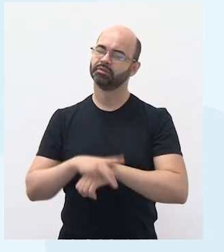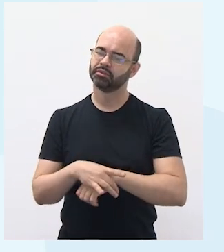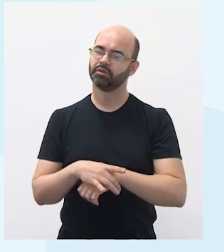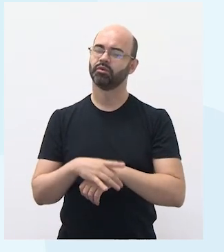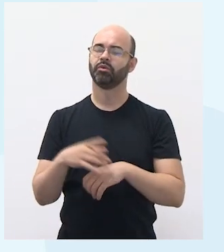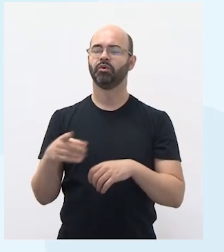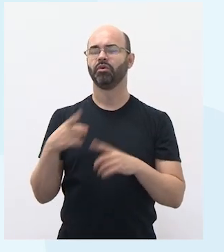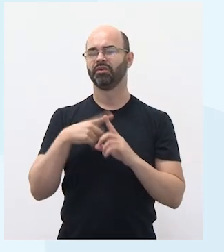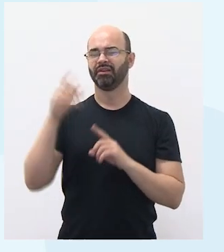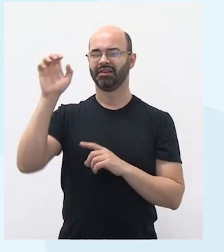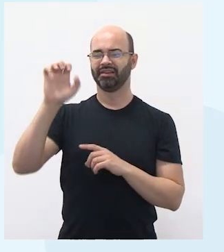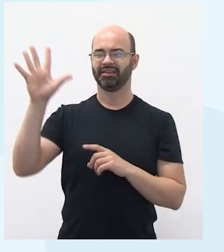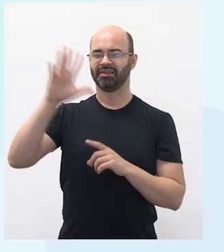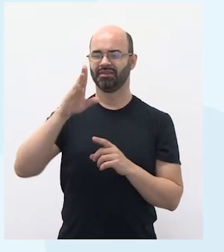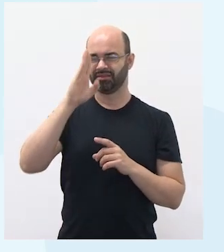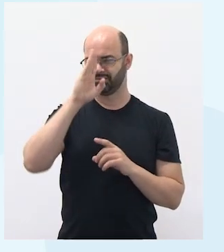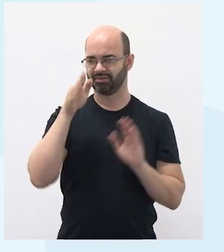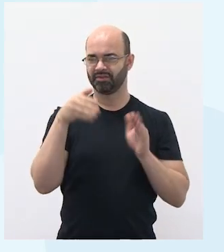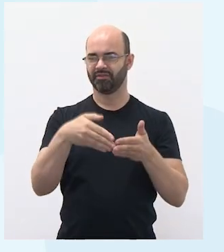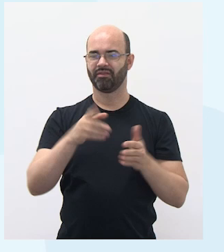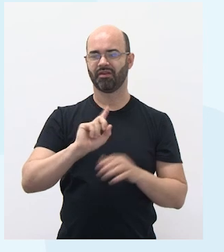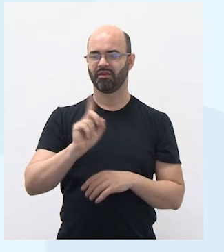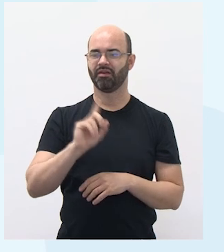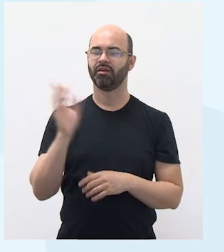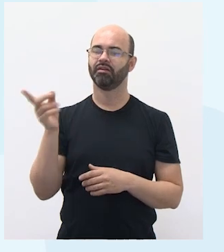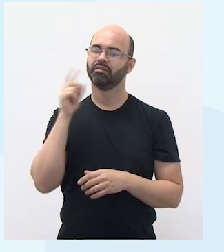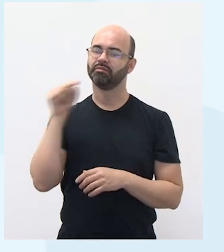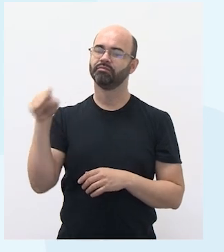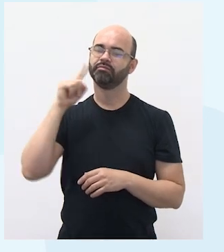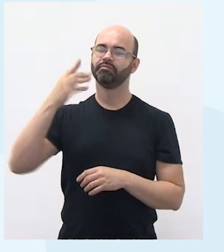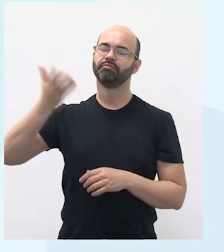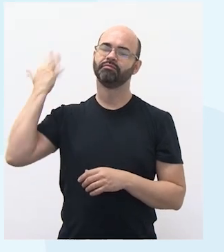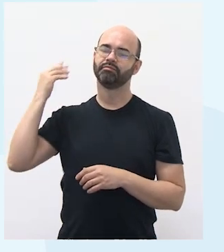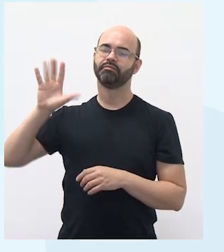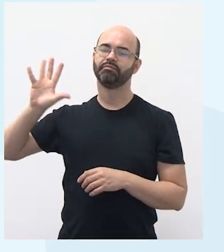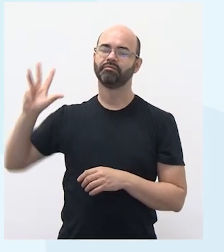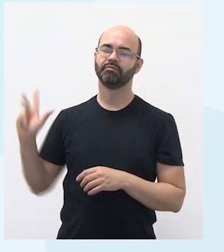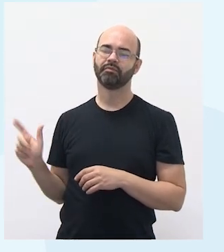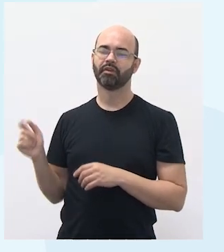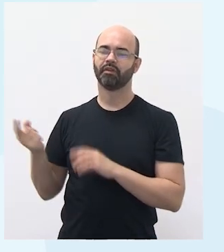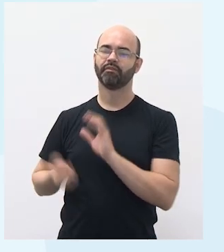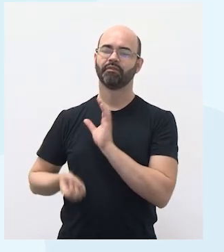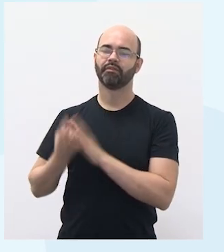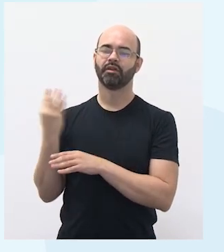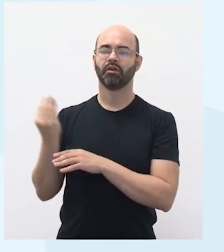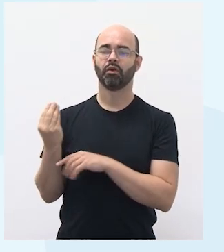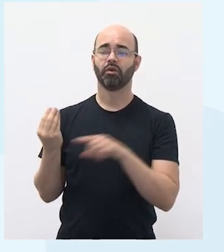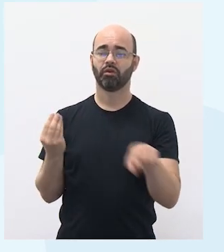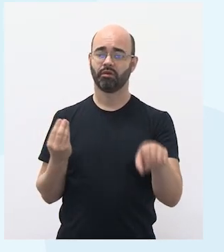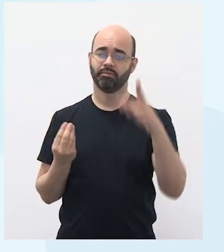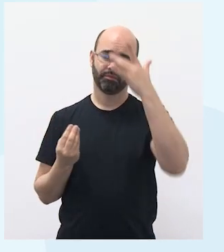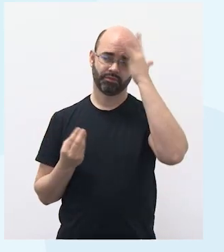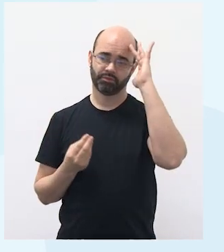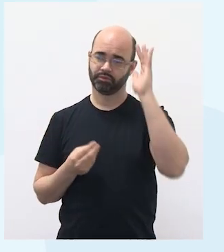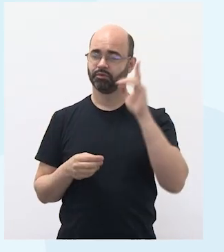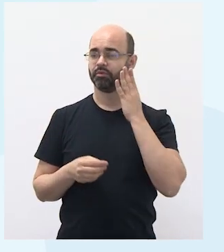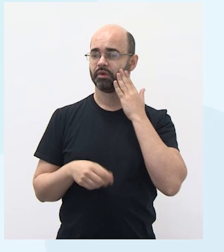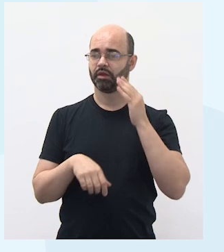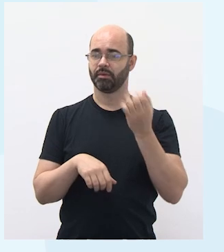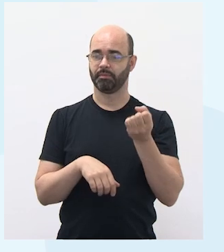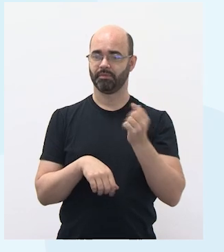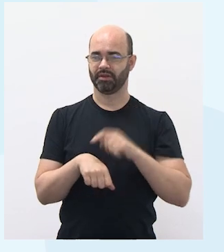os eurocentrados, para eles se orgulharem da sua origem africana, e para os brancos, para permitir que eles identifiquem, né,